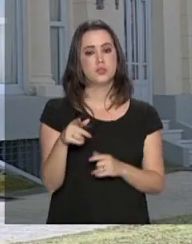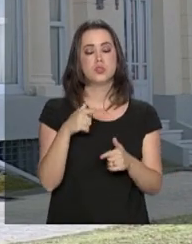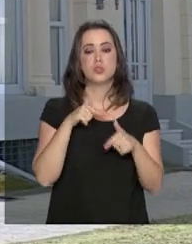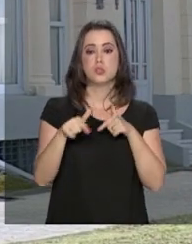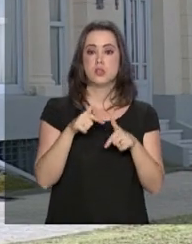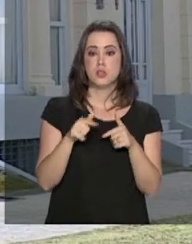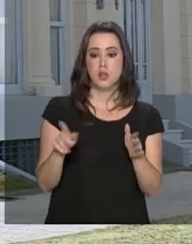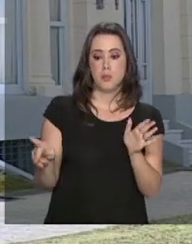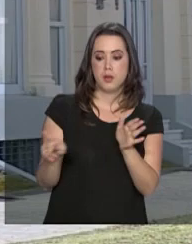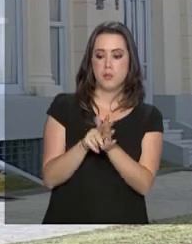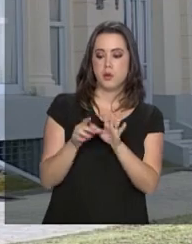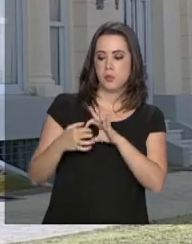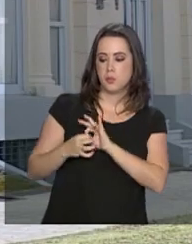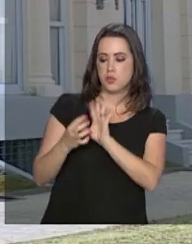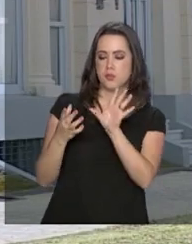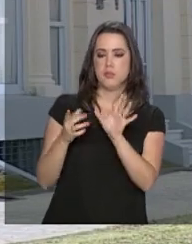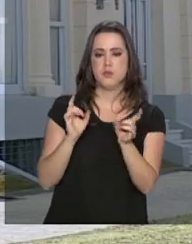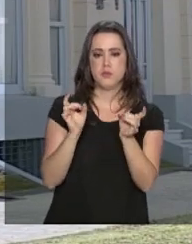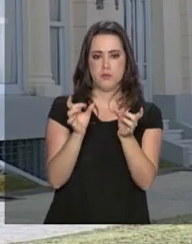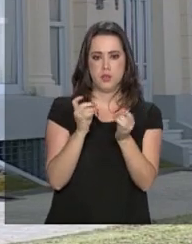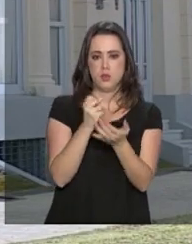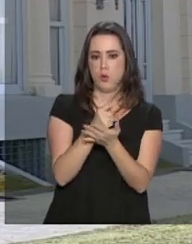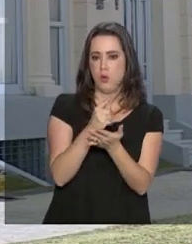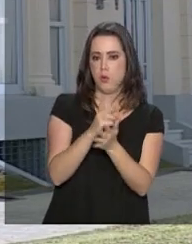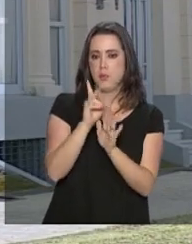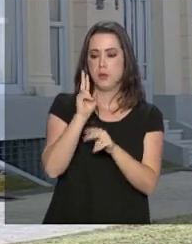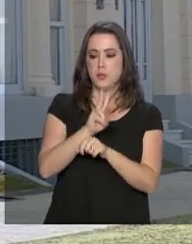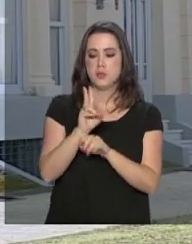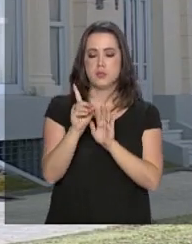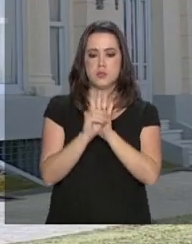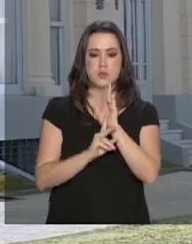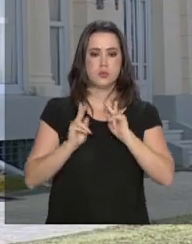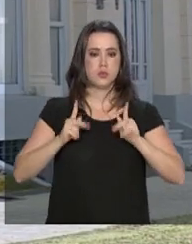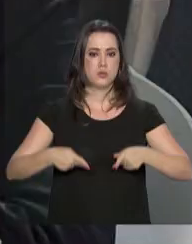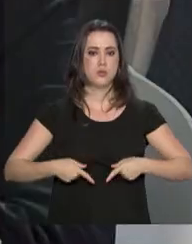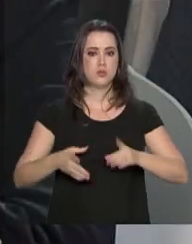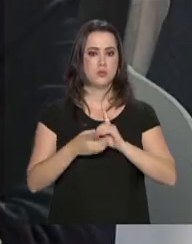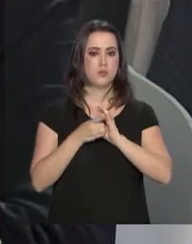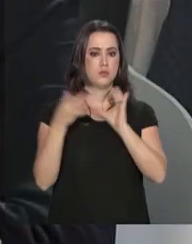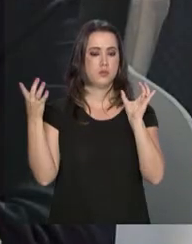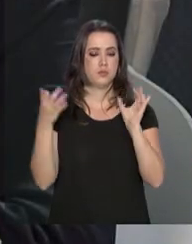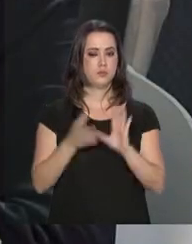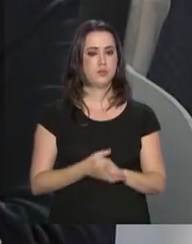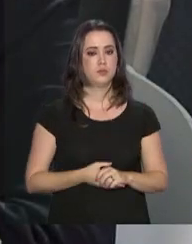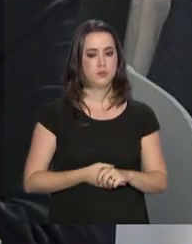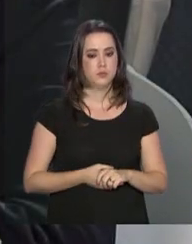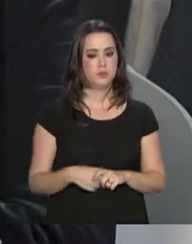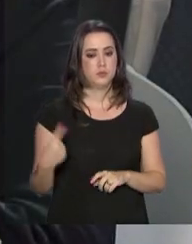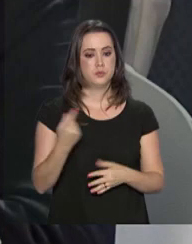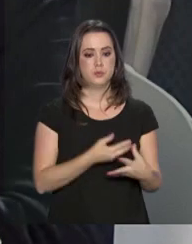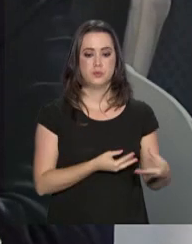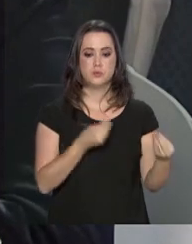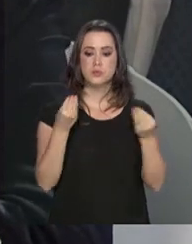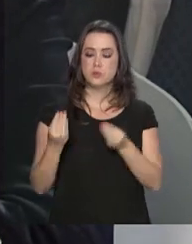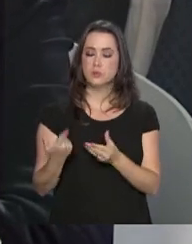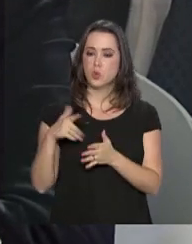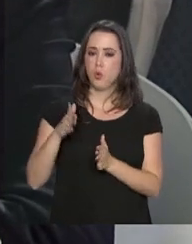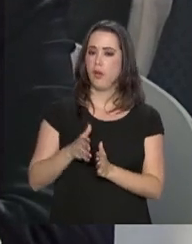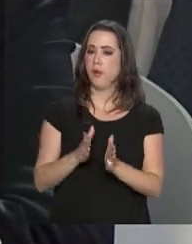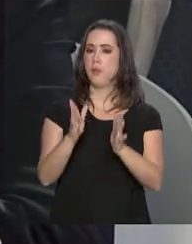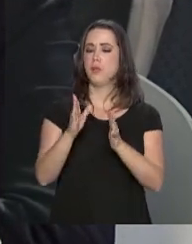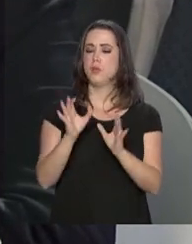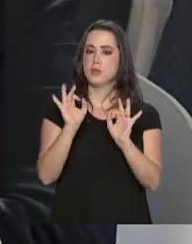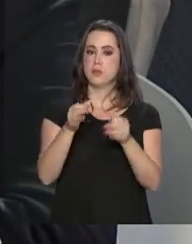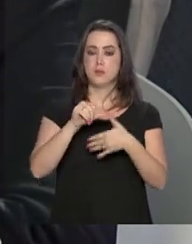original para o livre comércio, a defesa dos direitos humanos e da democracia. Nós devolvemos, na verdade, direção ao